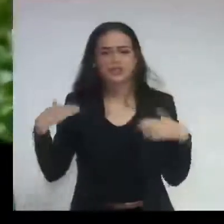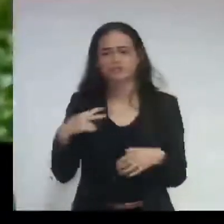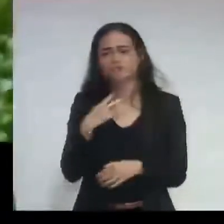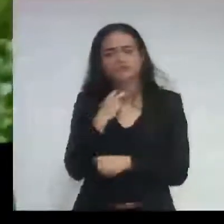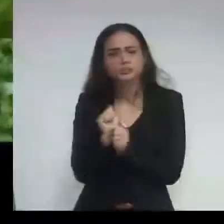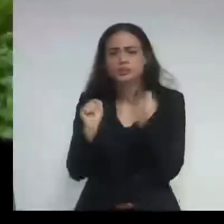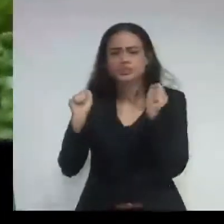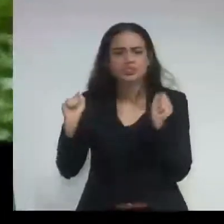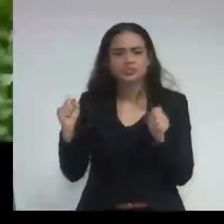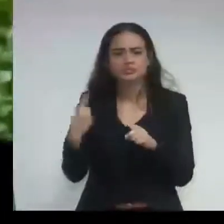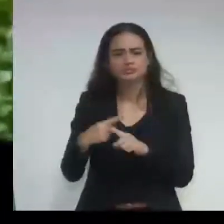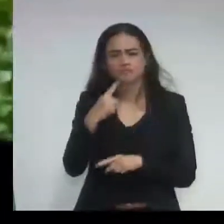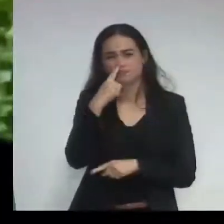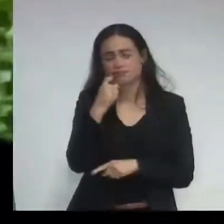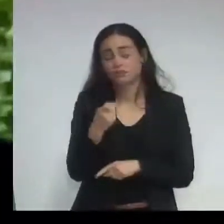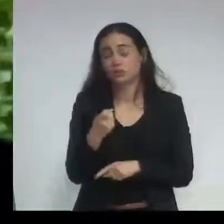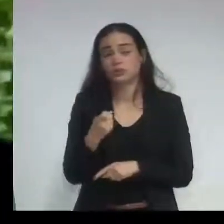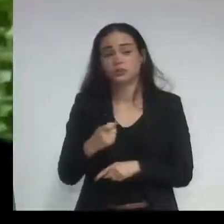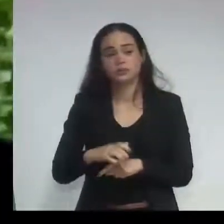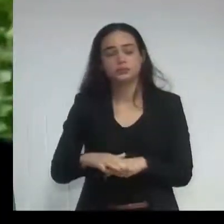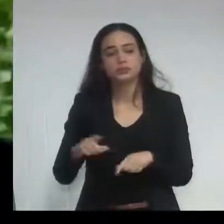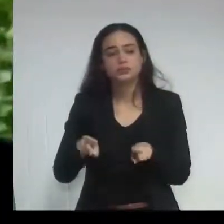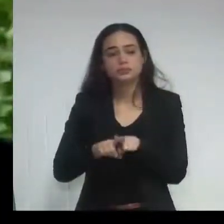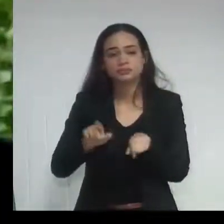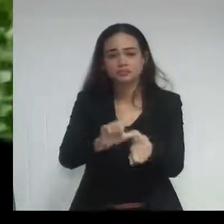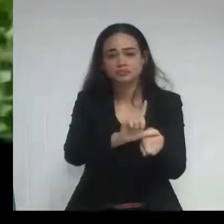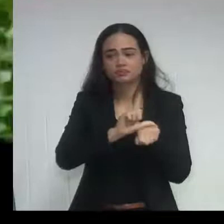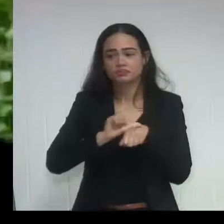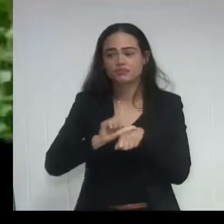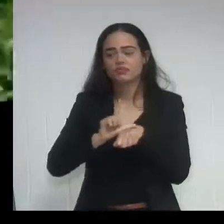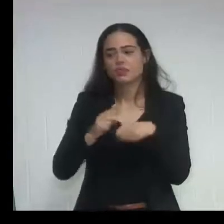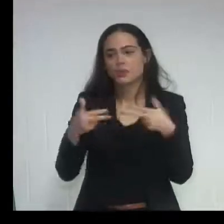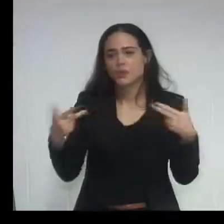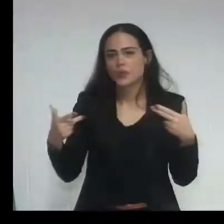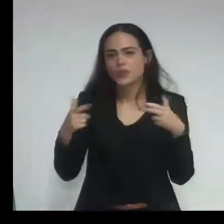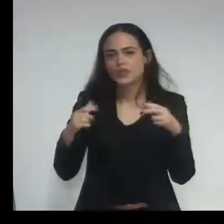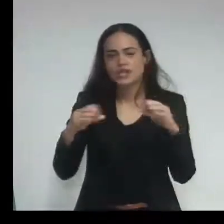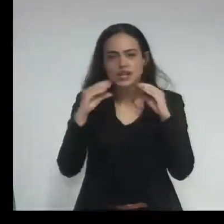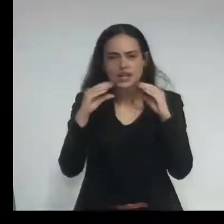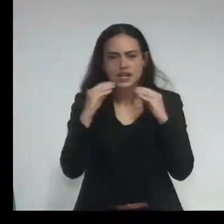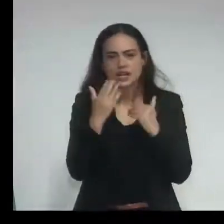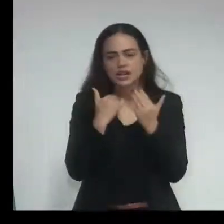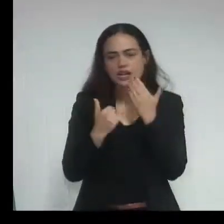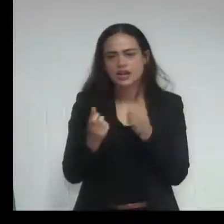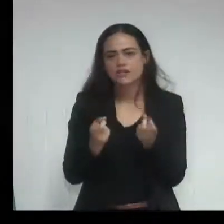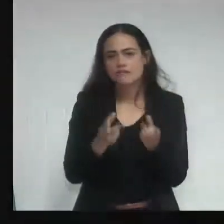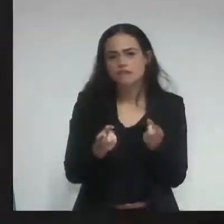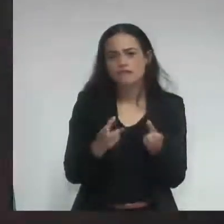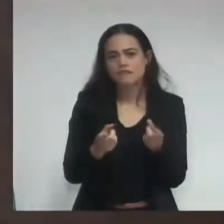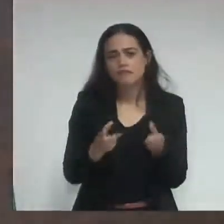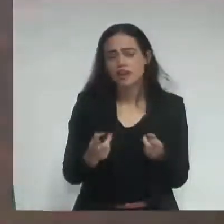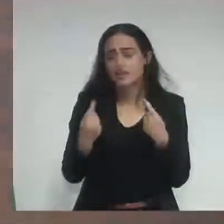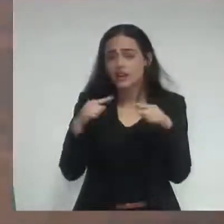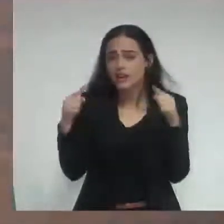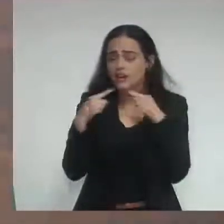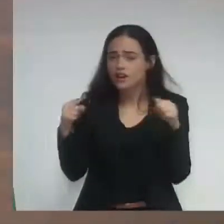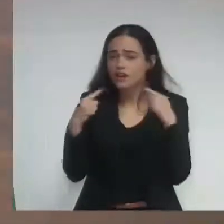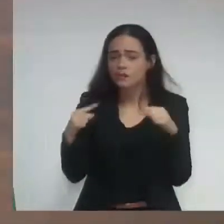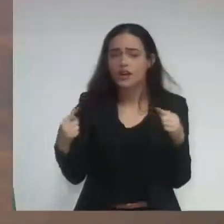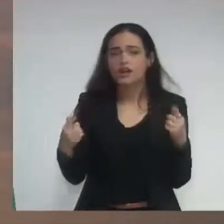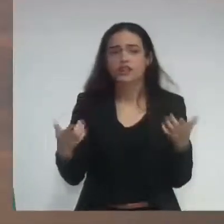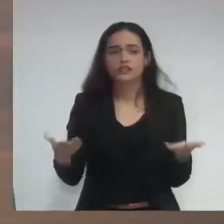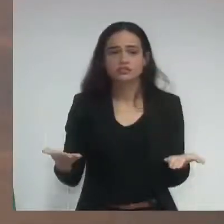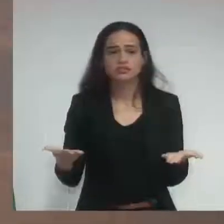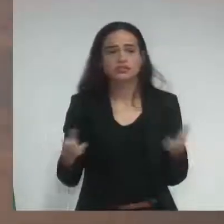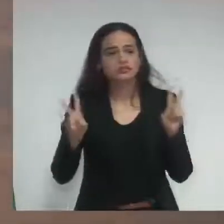comerciantes, lá, gente que vende lanche, comida, fala, isso aqui não pode. E a prefeitura não faz nada, né? Então isso é intolerável. Inclusive